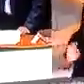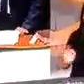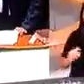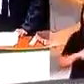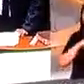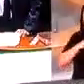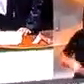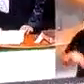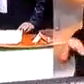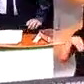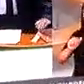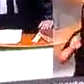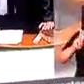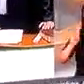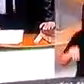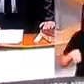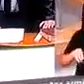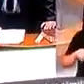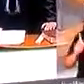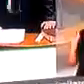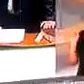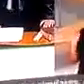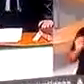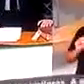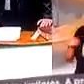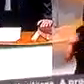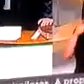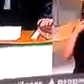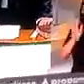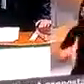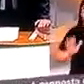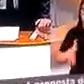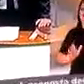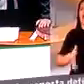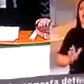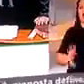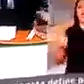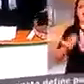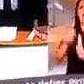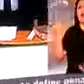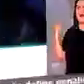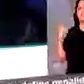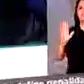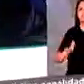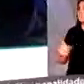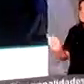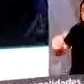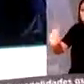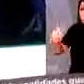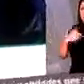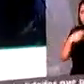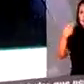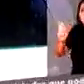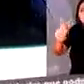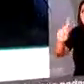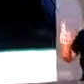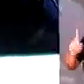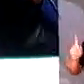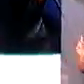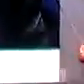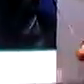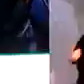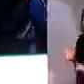eles estavam do meu lado. Sabe o que me falaram? Já ouvimos os representantes. E eu falei, os senhores não ouviram o representante. Os representantes